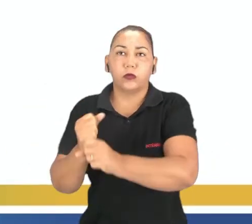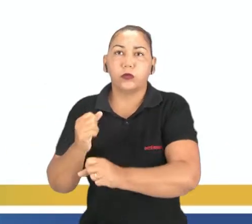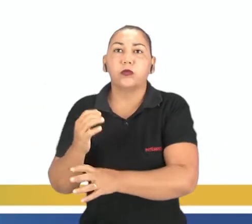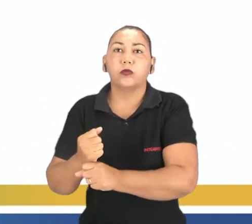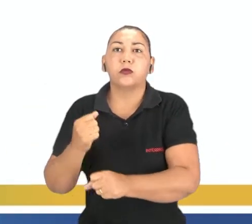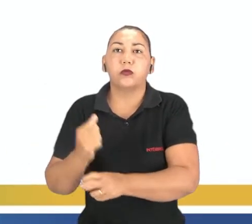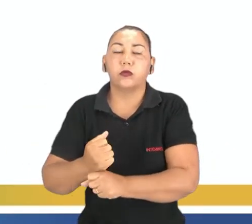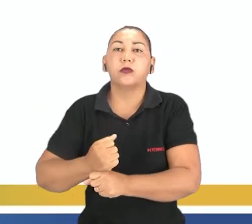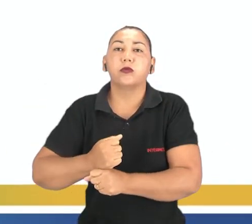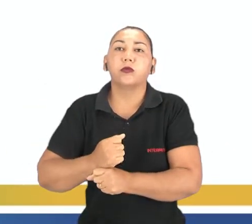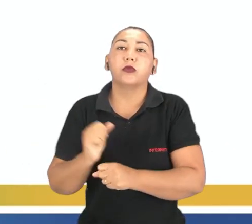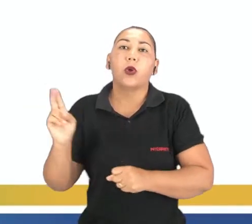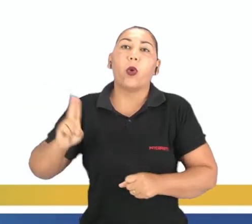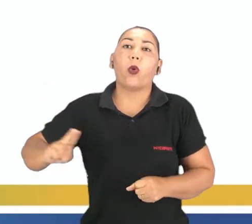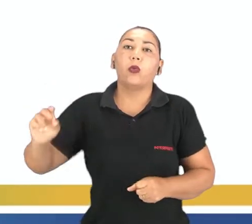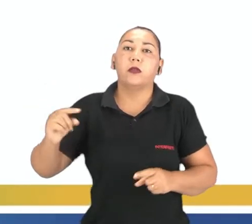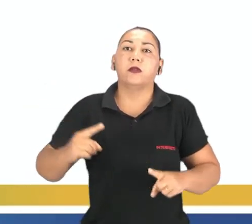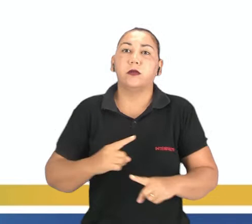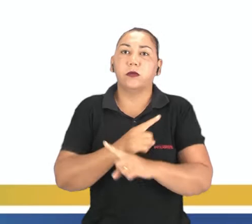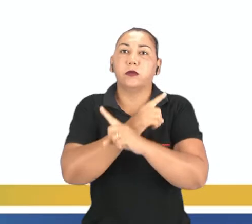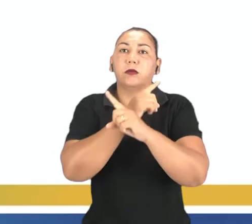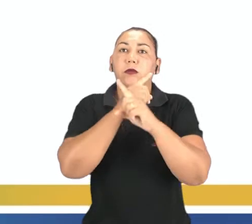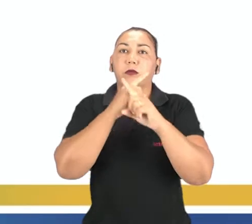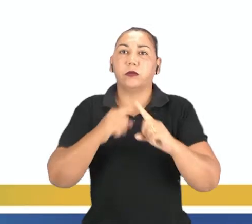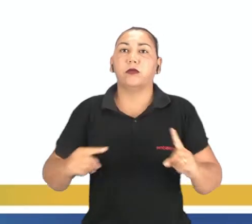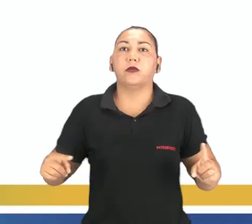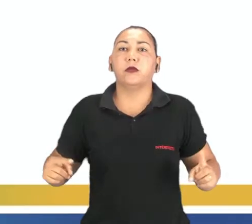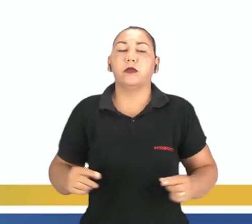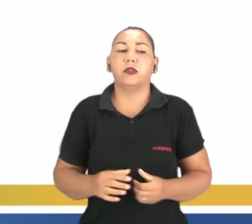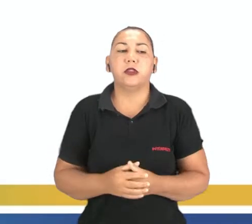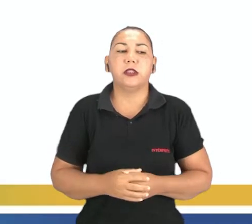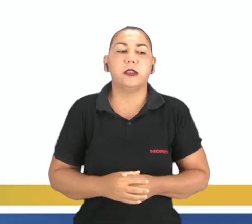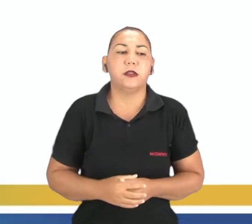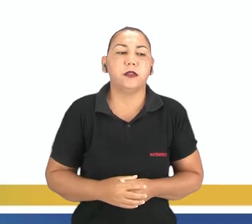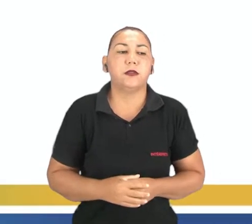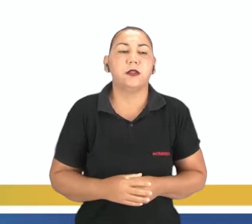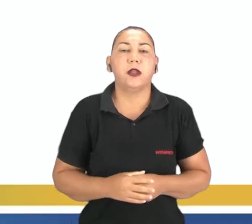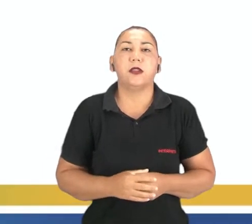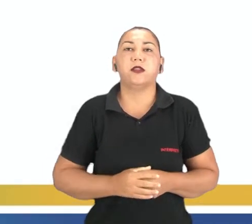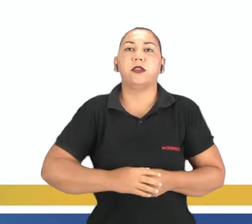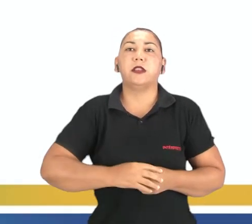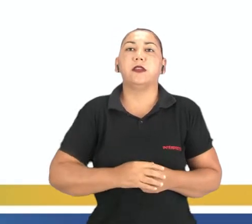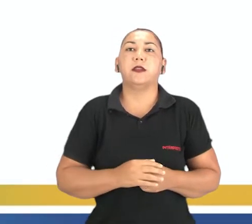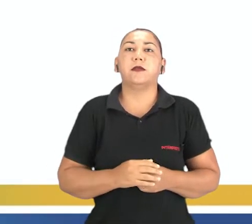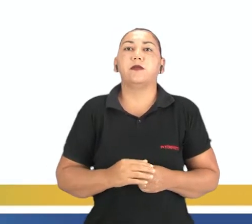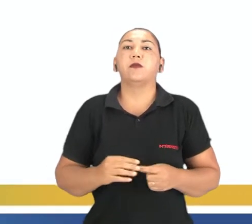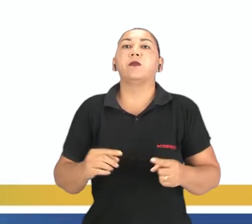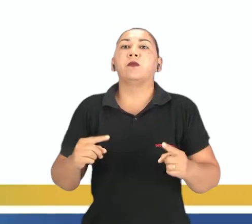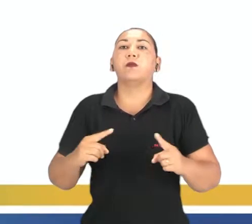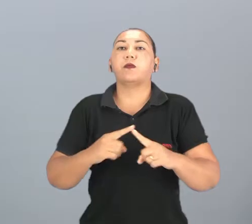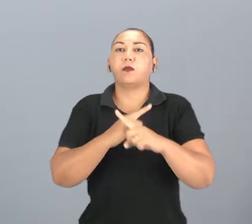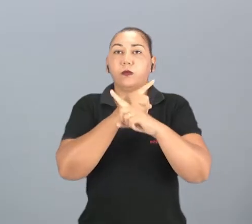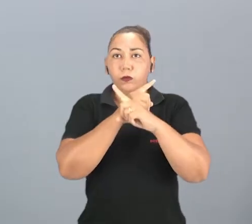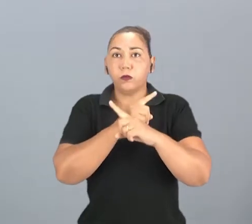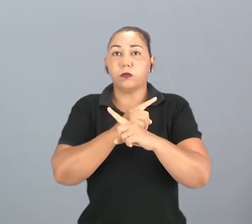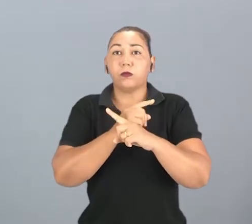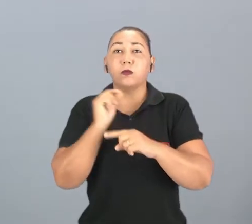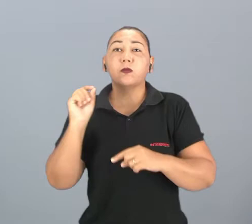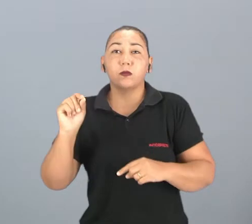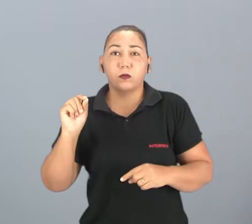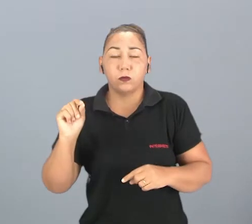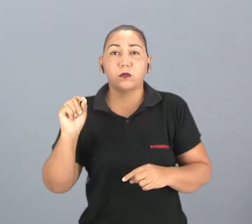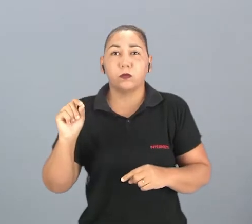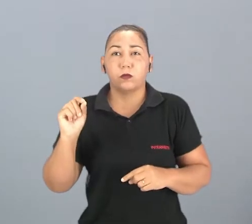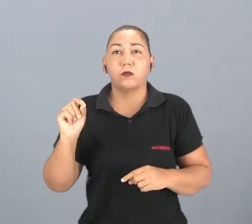de 3, por exemplo. Você já ouviu falar de regra de 3, certo? Na nossa aula de hoje a gente vai ver um pouco sobre o que é a regra